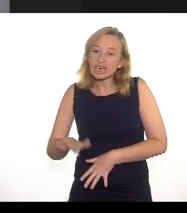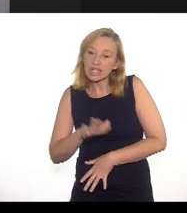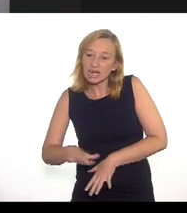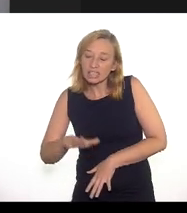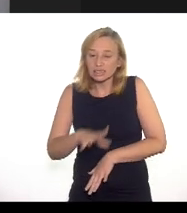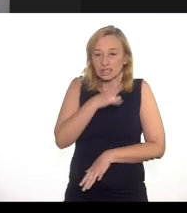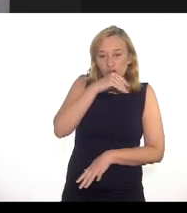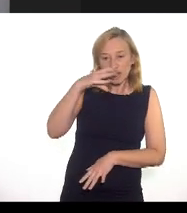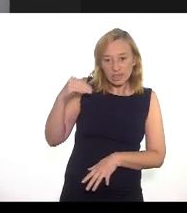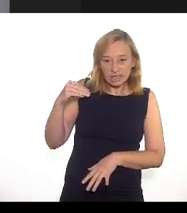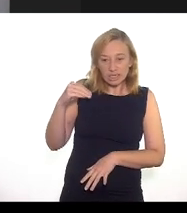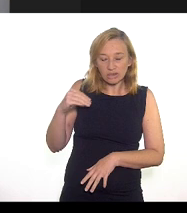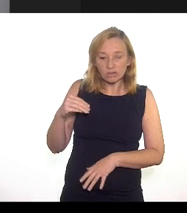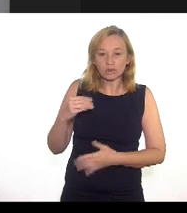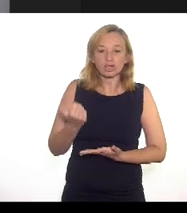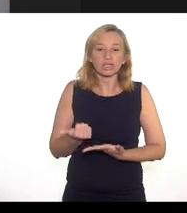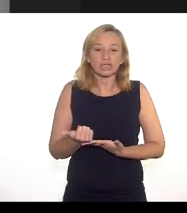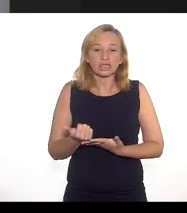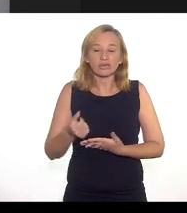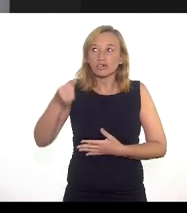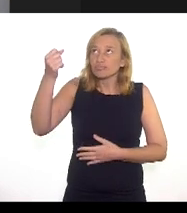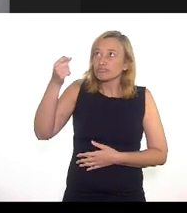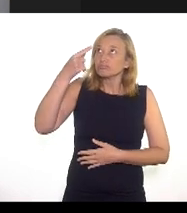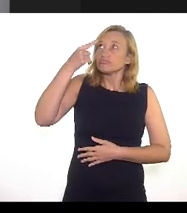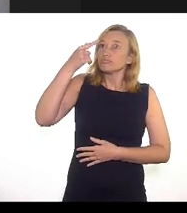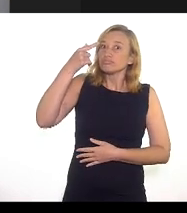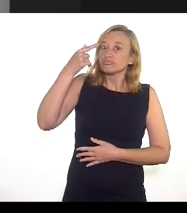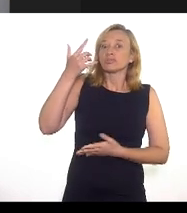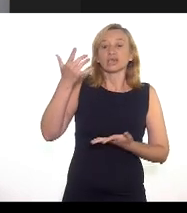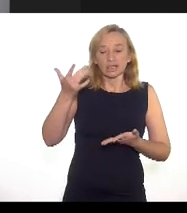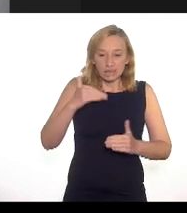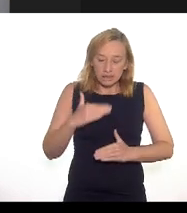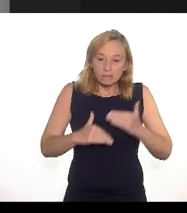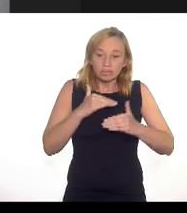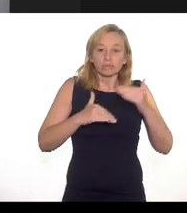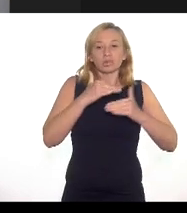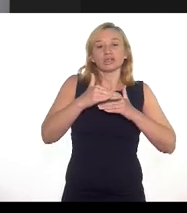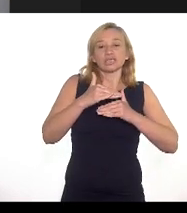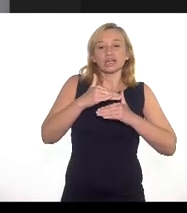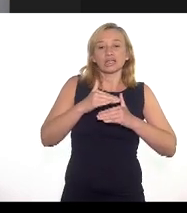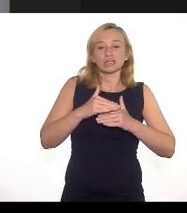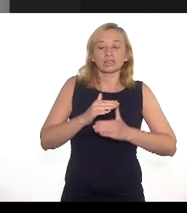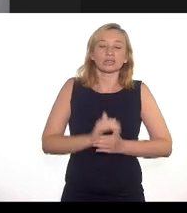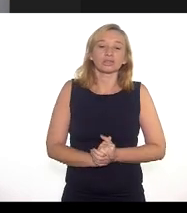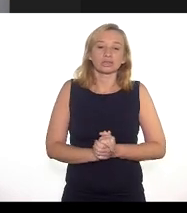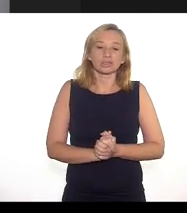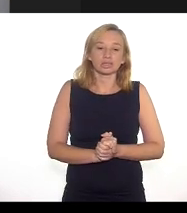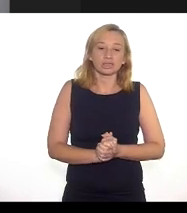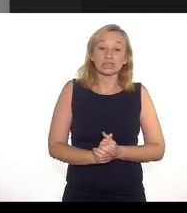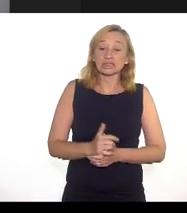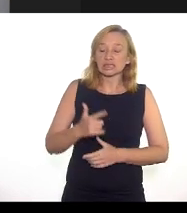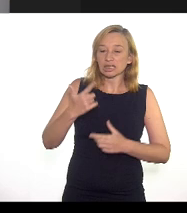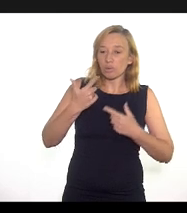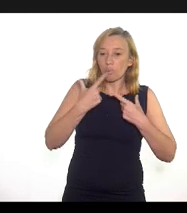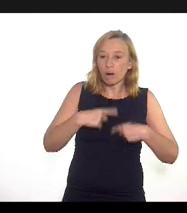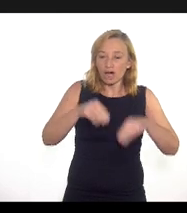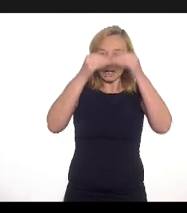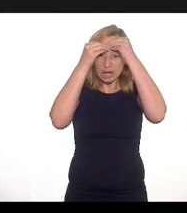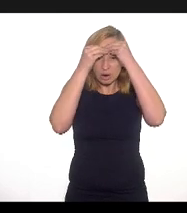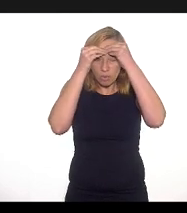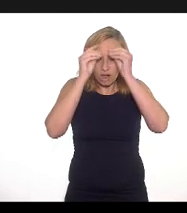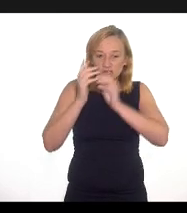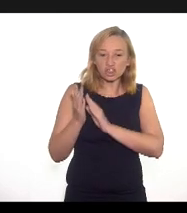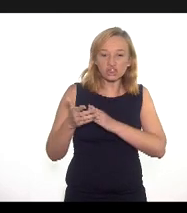adolescentes, e que foram inspiradores aí nesse processo de ter uma linguagem bem